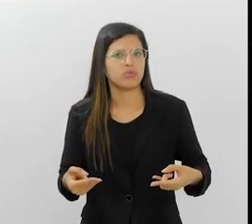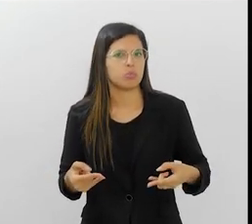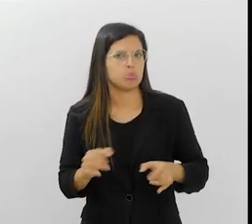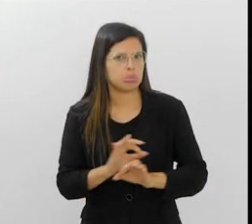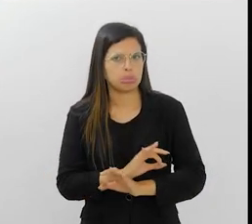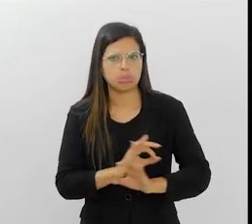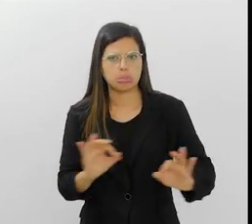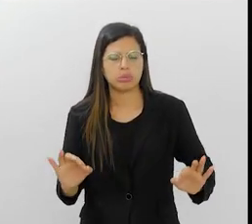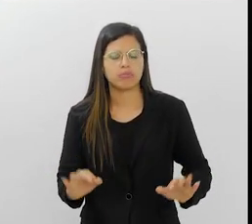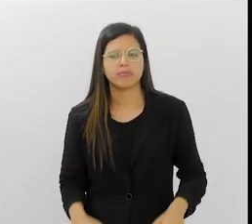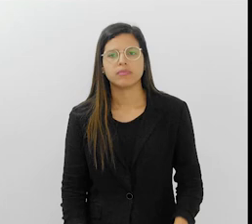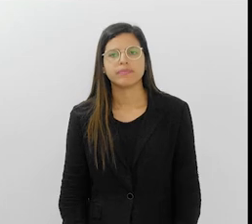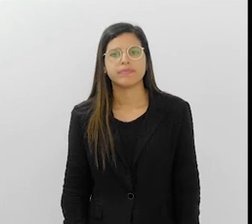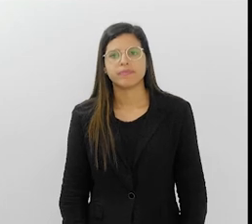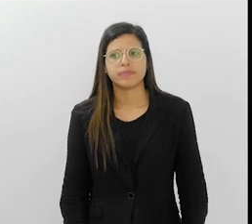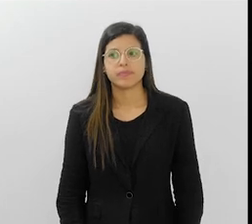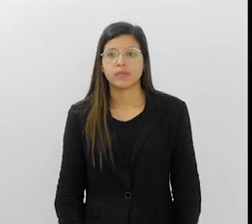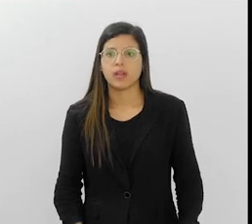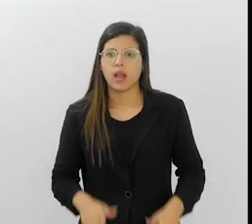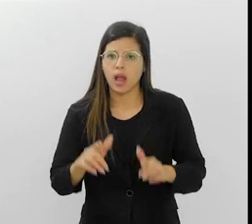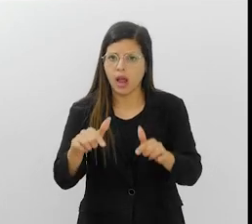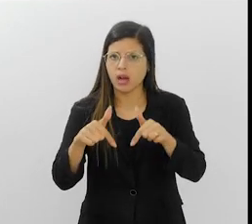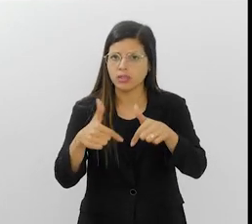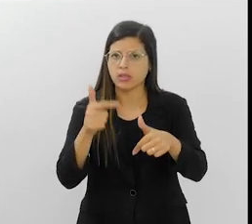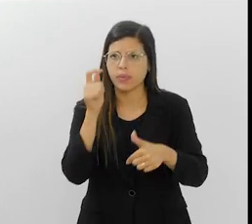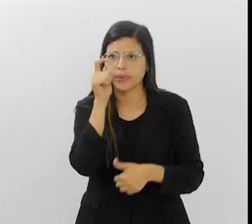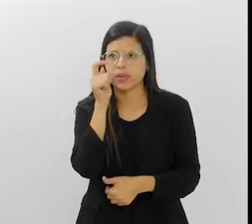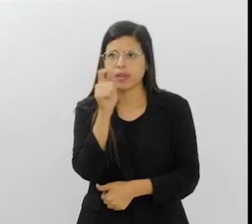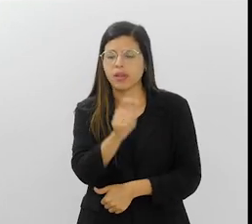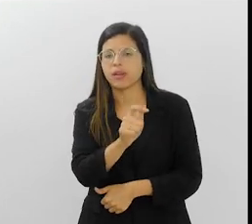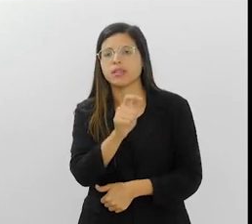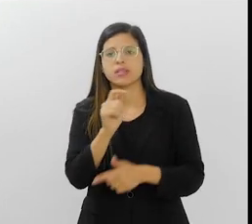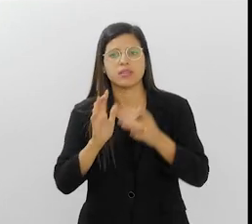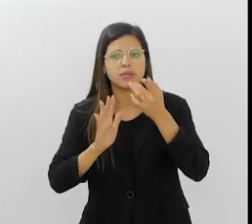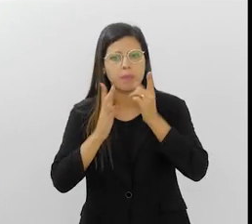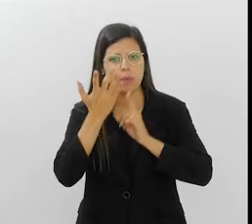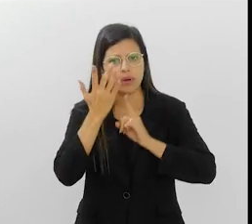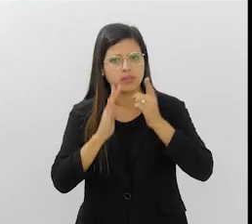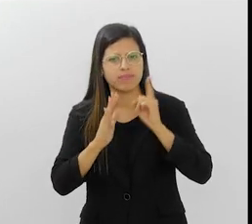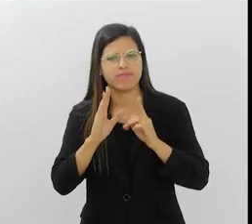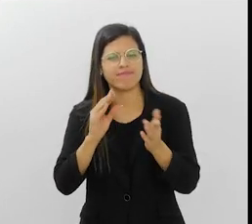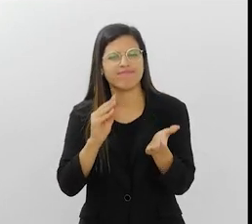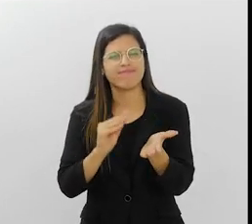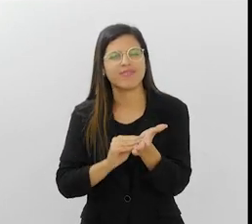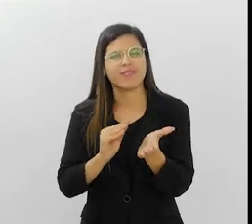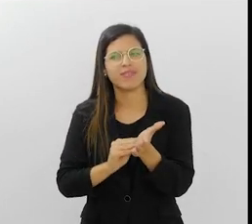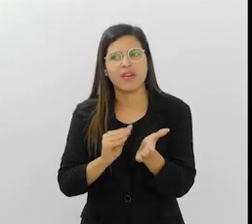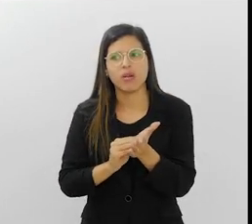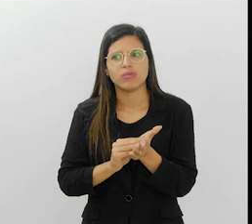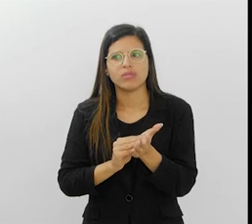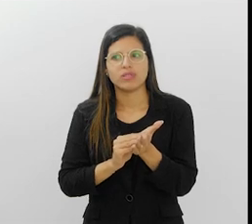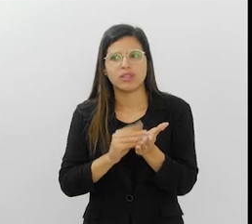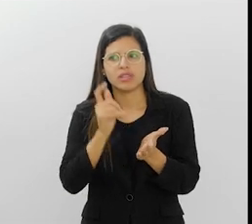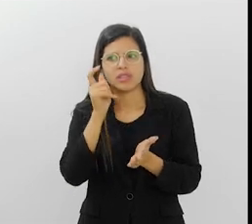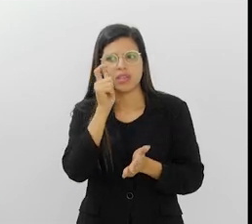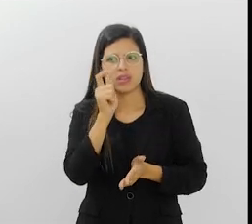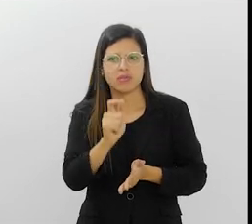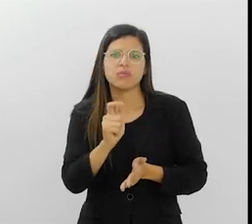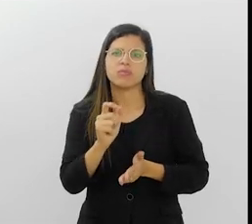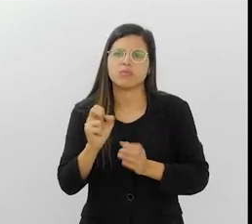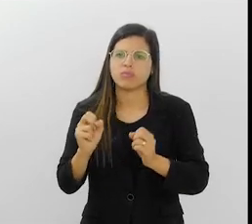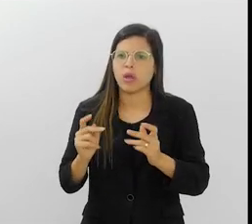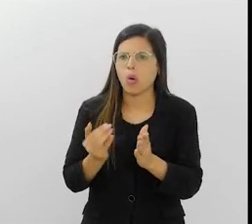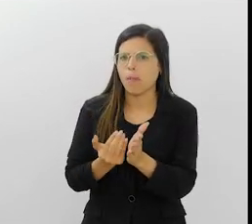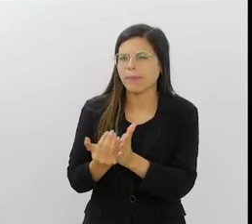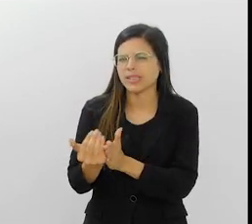Foi estrondoso. Estrondoso, né? Então são medidas muito interessantes para o carnaval. Então acho que falta um pouco esse olhar. Lógico que ele